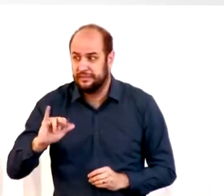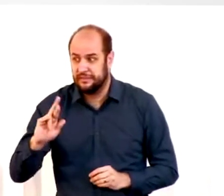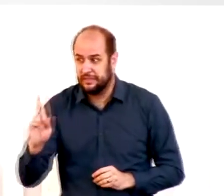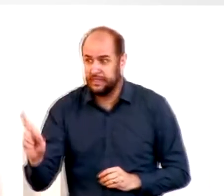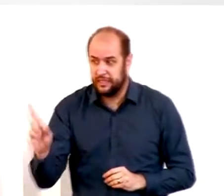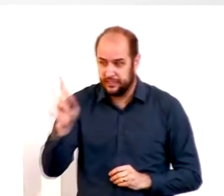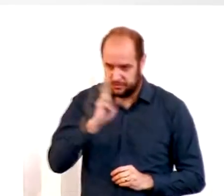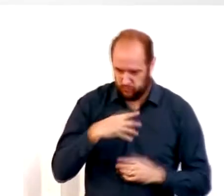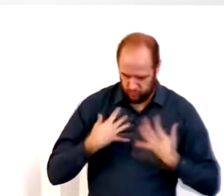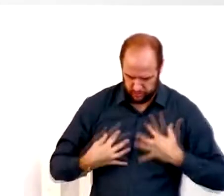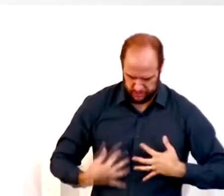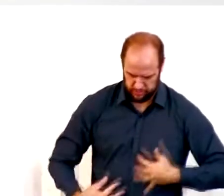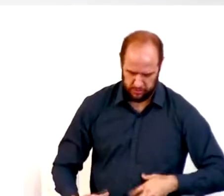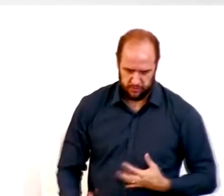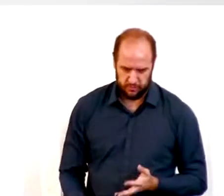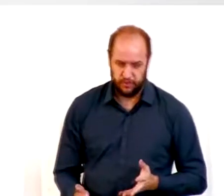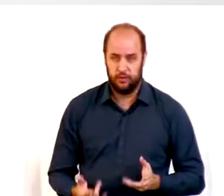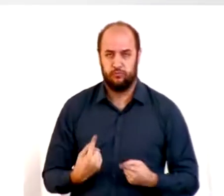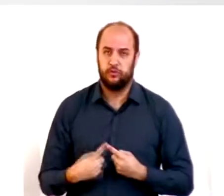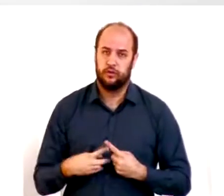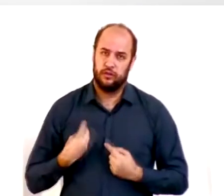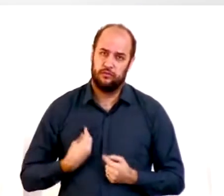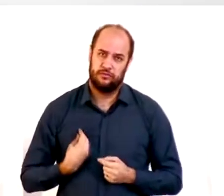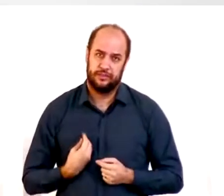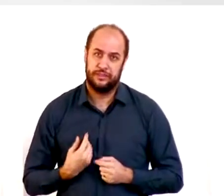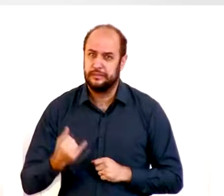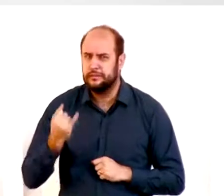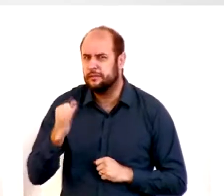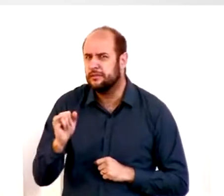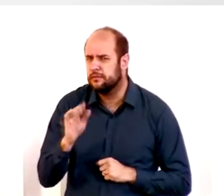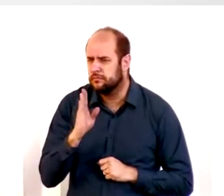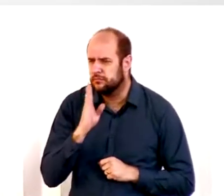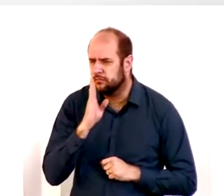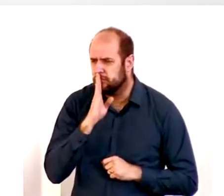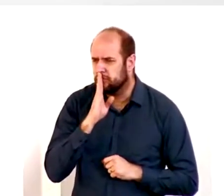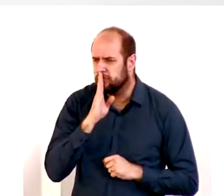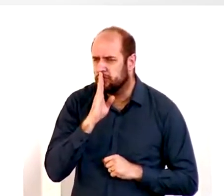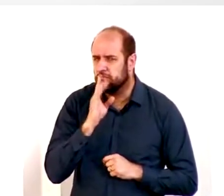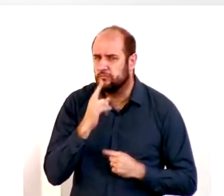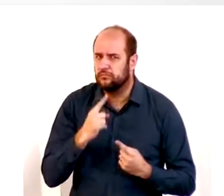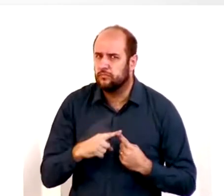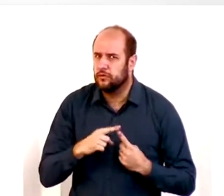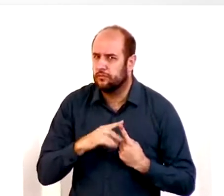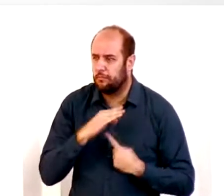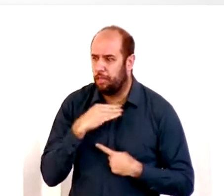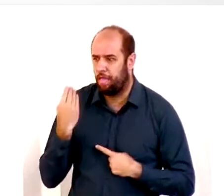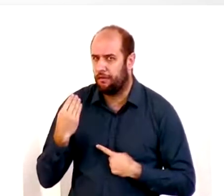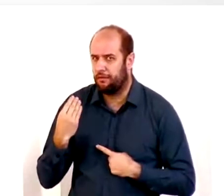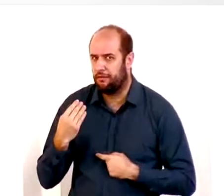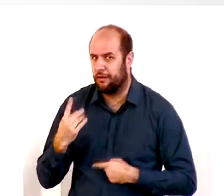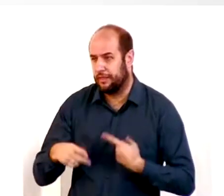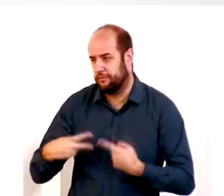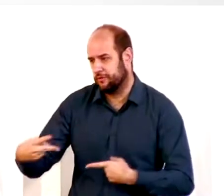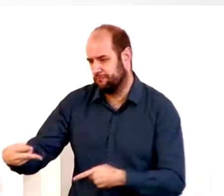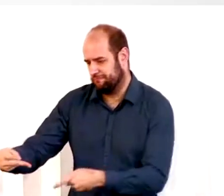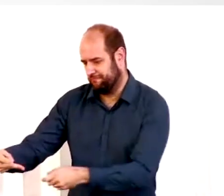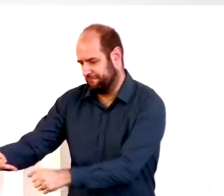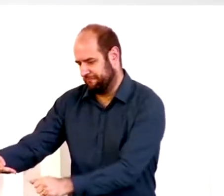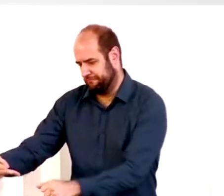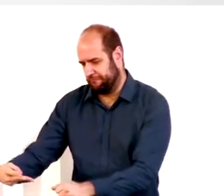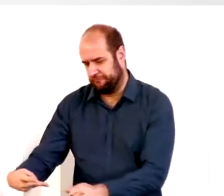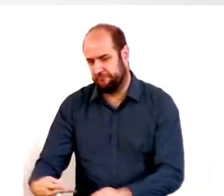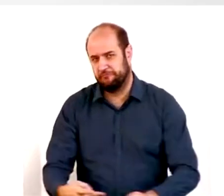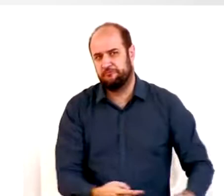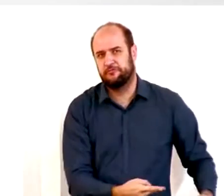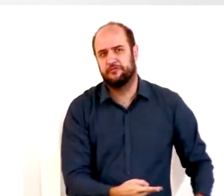nos sininhos, ele estava vivo. Se ele não mexesse, eles só puxavam a corda, porque havia morrido. A